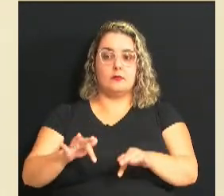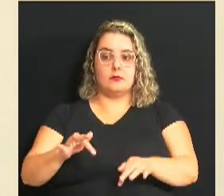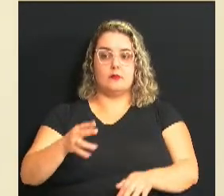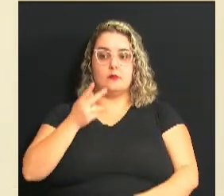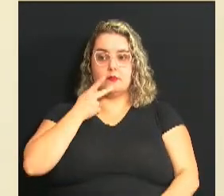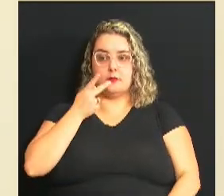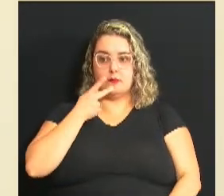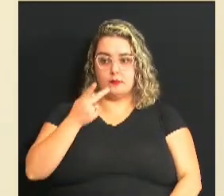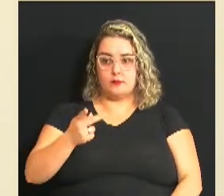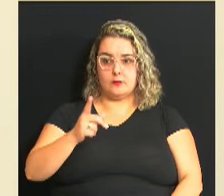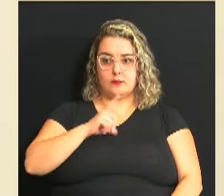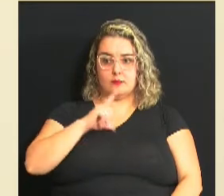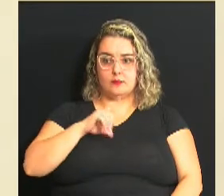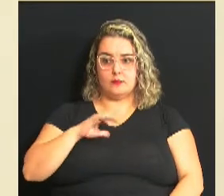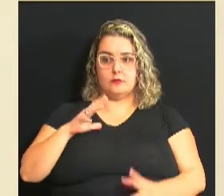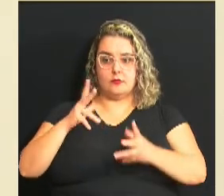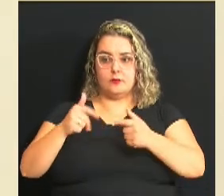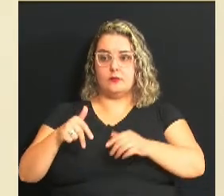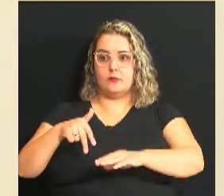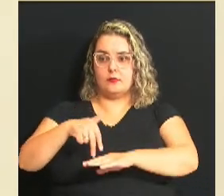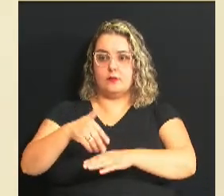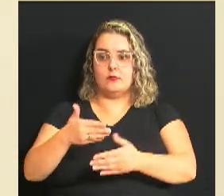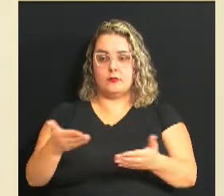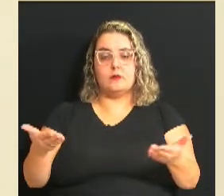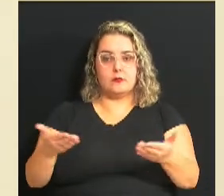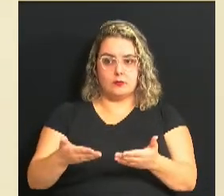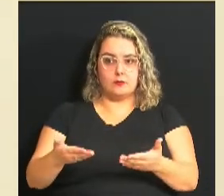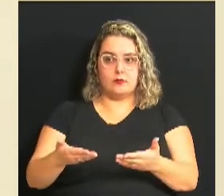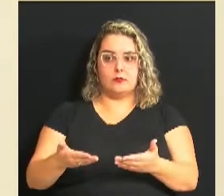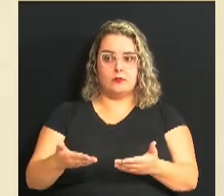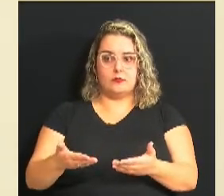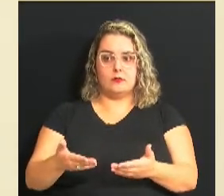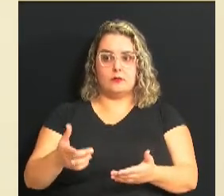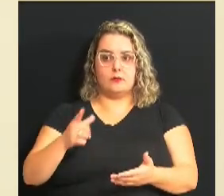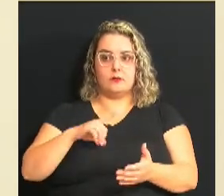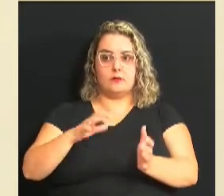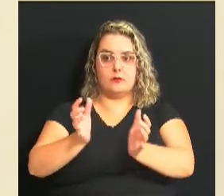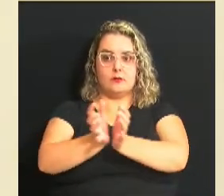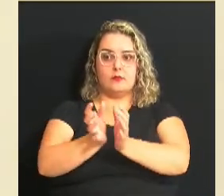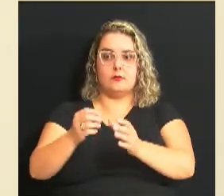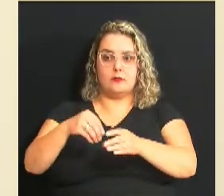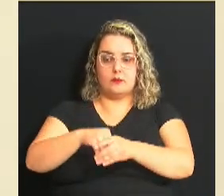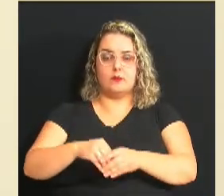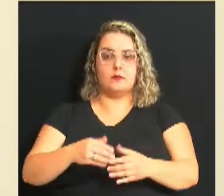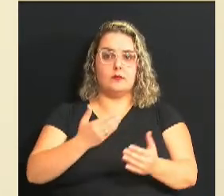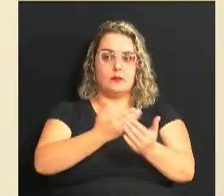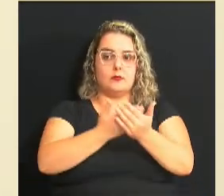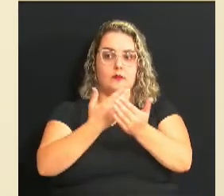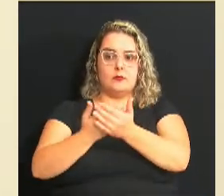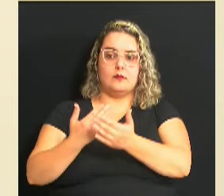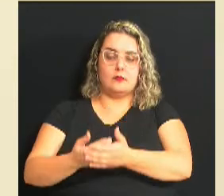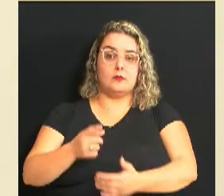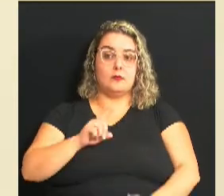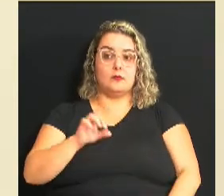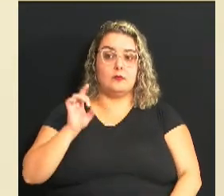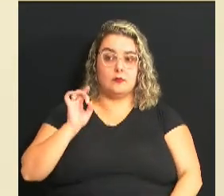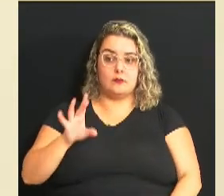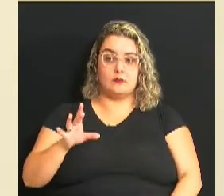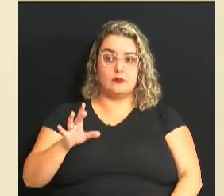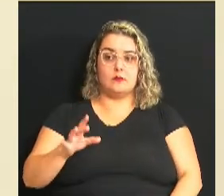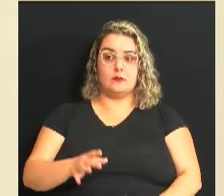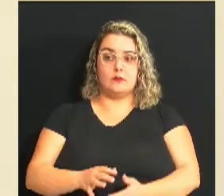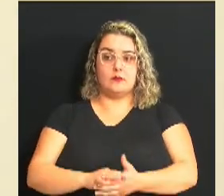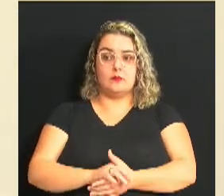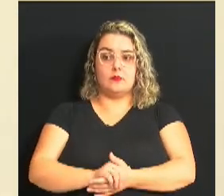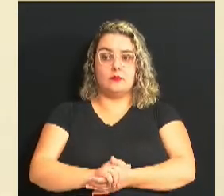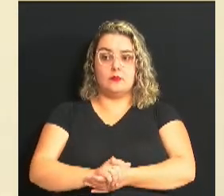tem toda a disposição. Hoje, a gente tem um comitê interno que está estudando, não só formado pelos